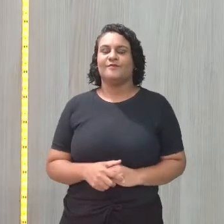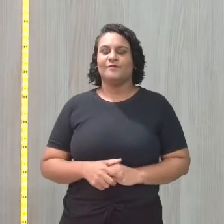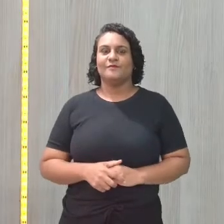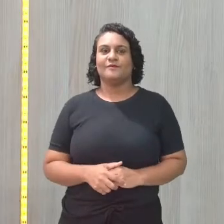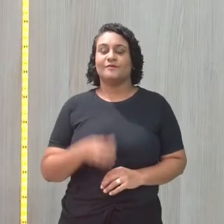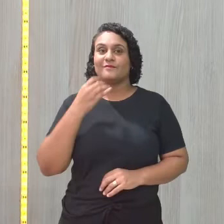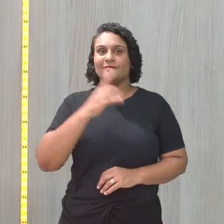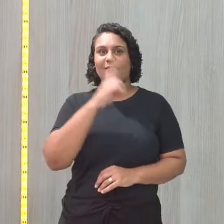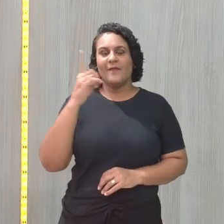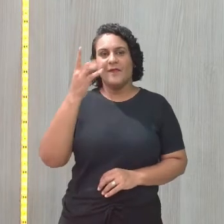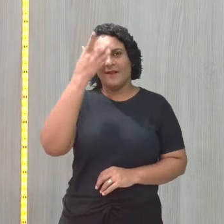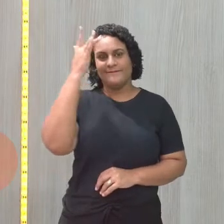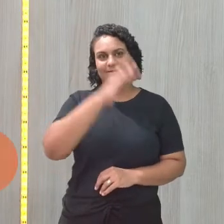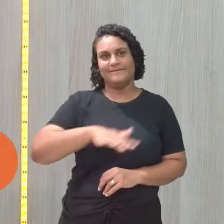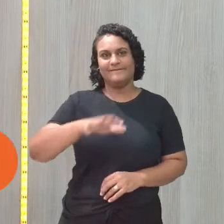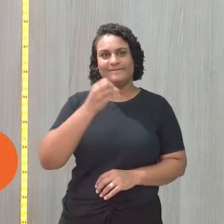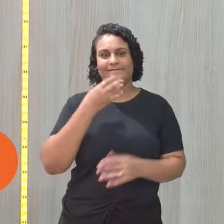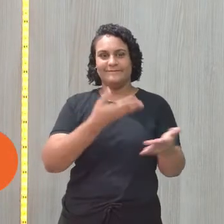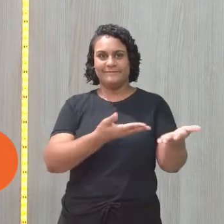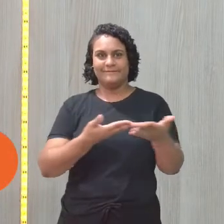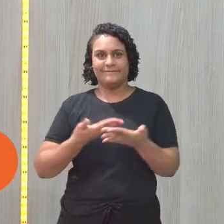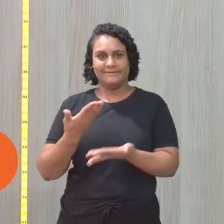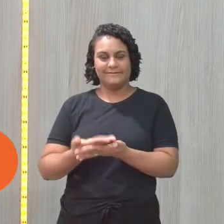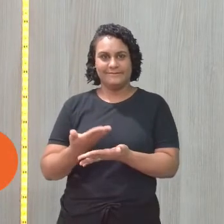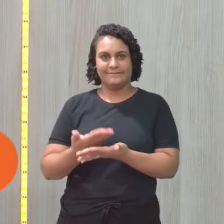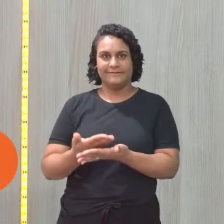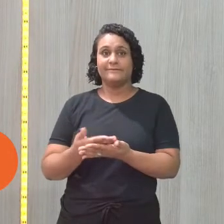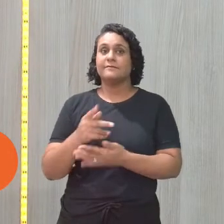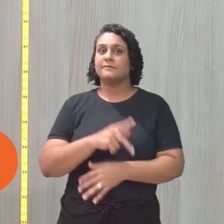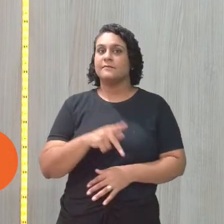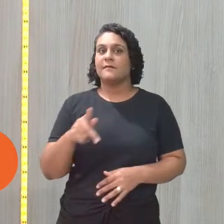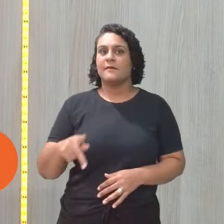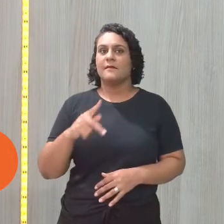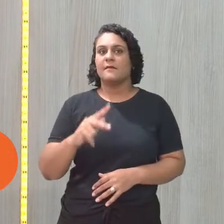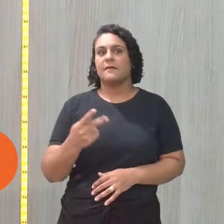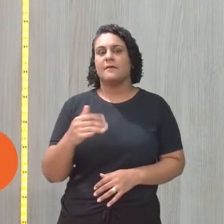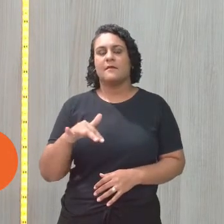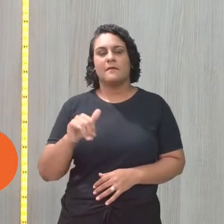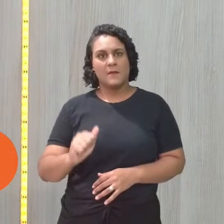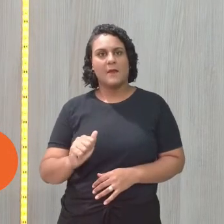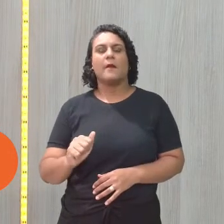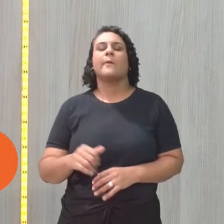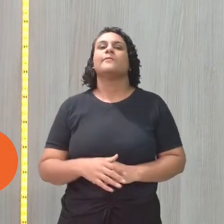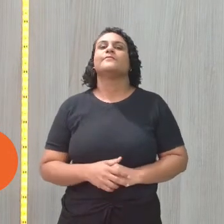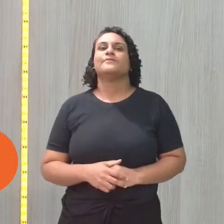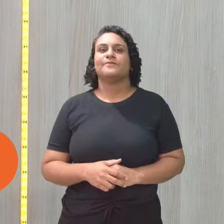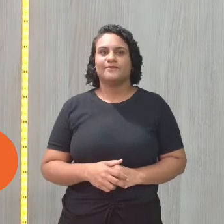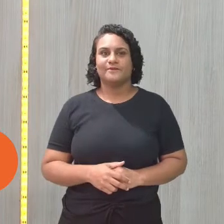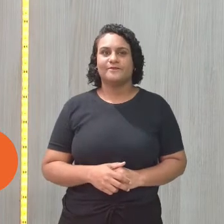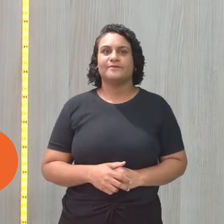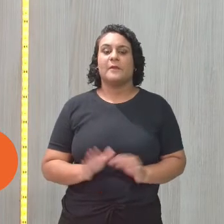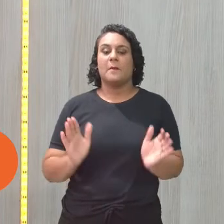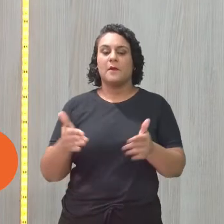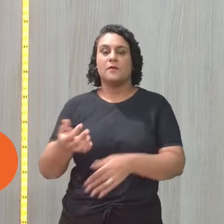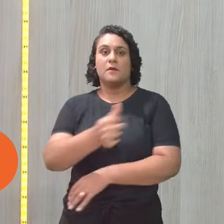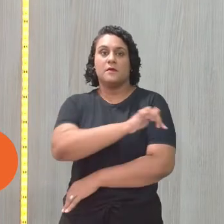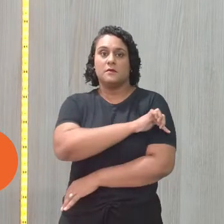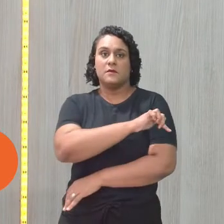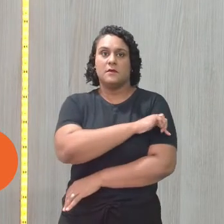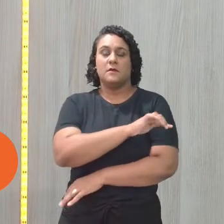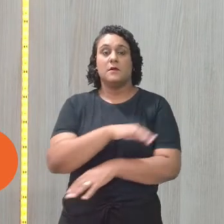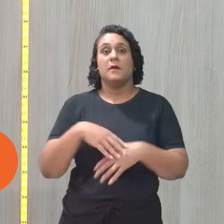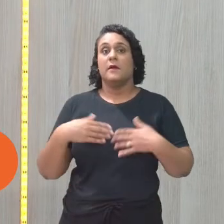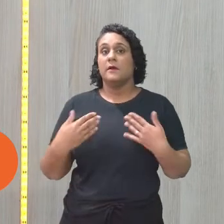dia, pessoal. Sejam bem-vindos a mais uma aula aí, professor Tiago, para as turmas dos anos finais aí de sétimos anos, tá bom? Então, como o